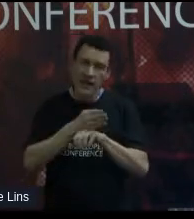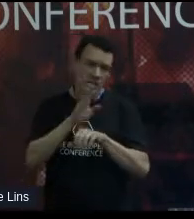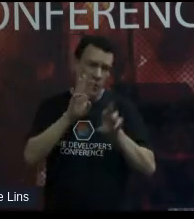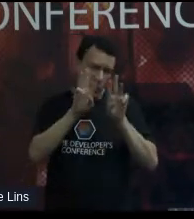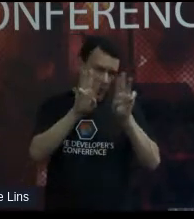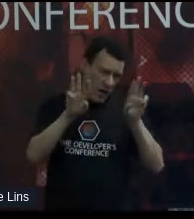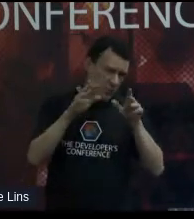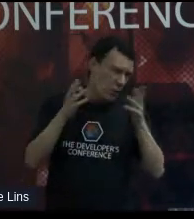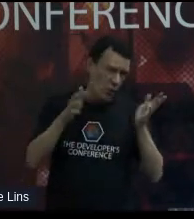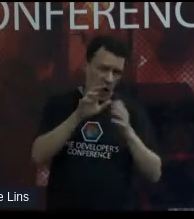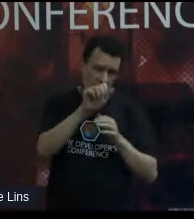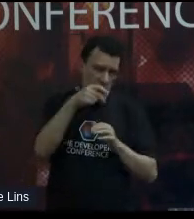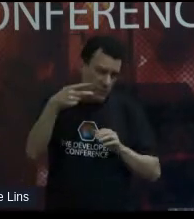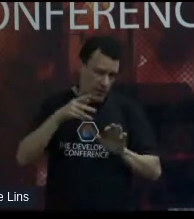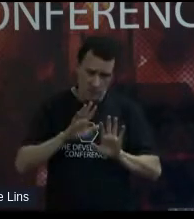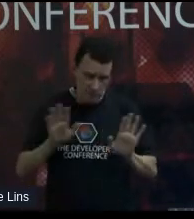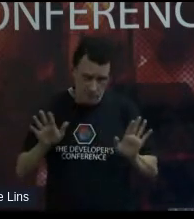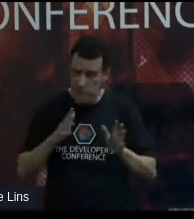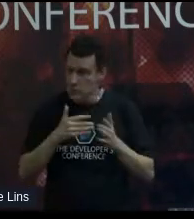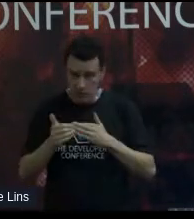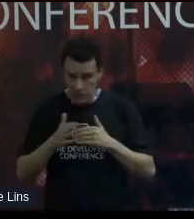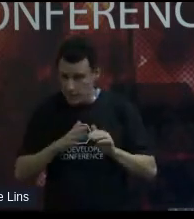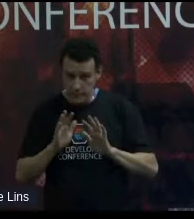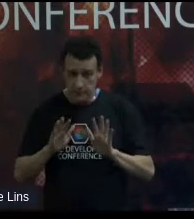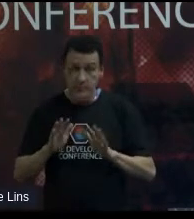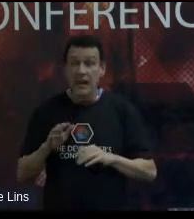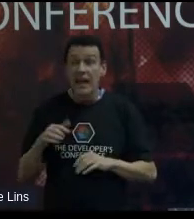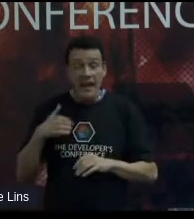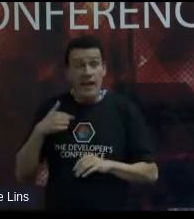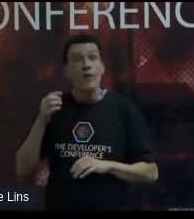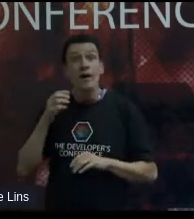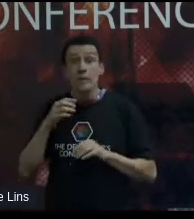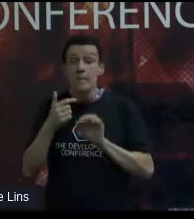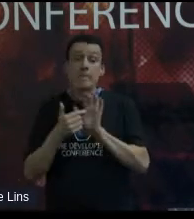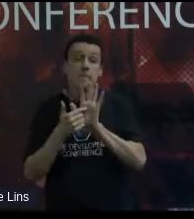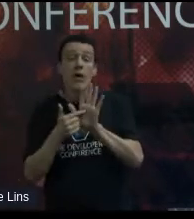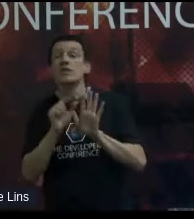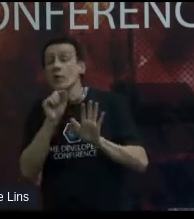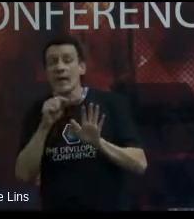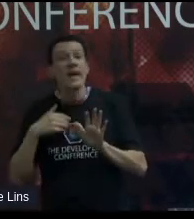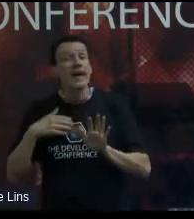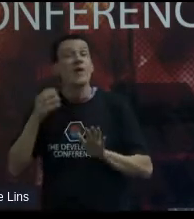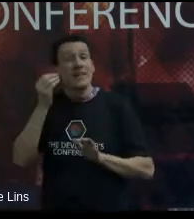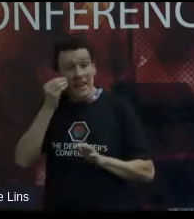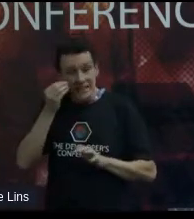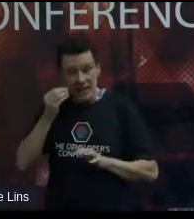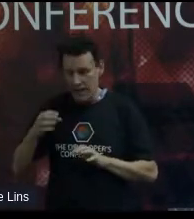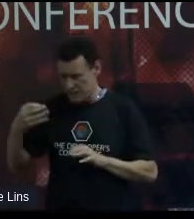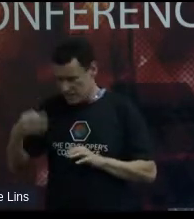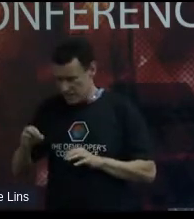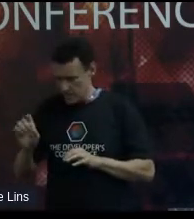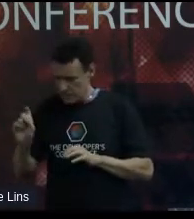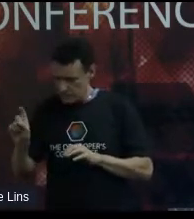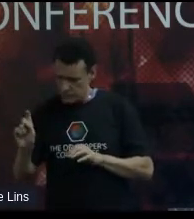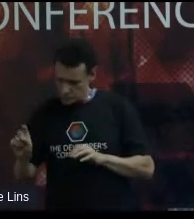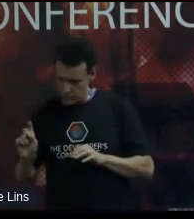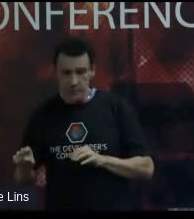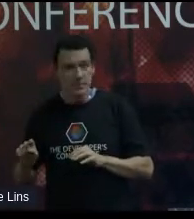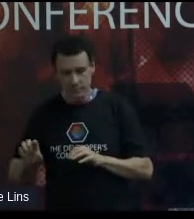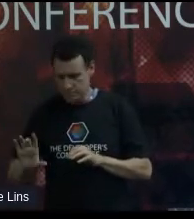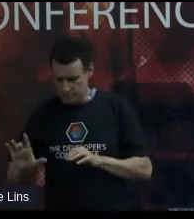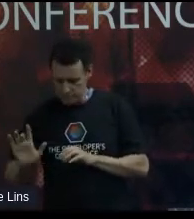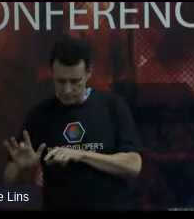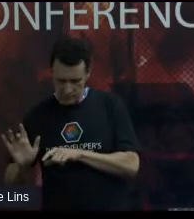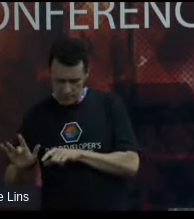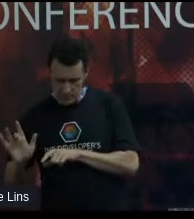de um aplicativo. Então, o que o usuário tentou fazer foi justamente isso. Ele usou os comandos apropriados do Talkback para verificar se tinha títulos